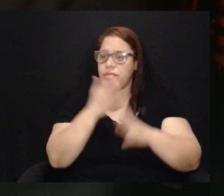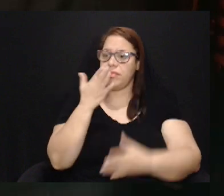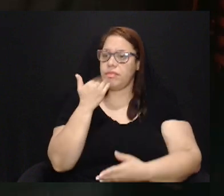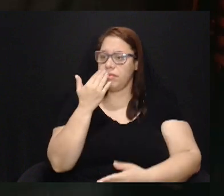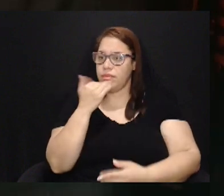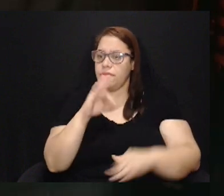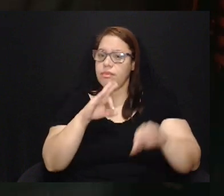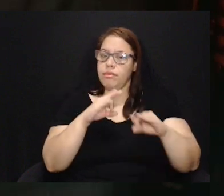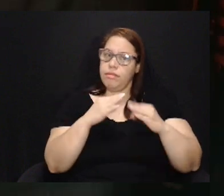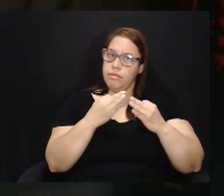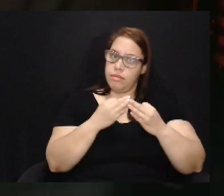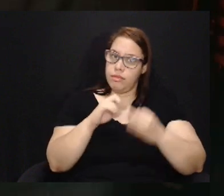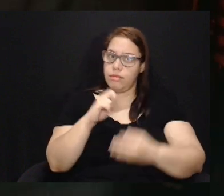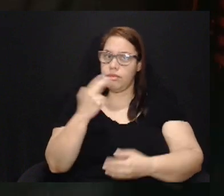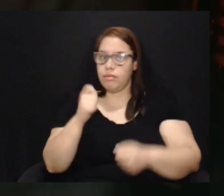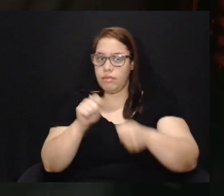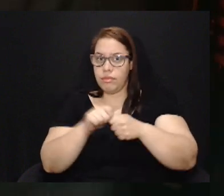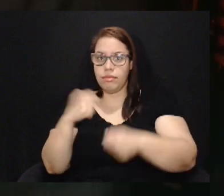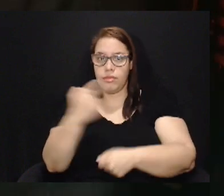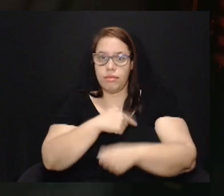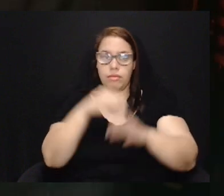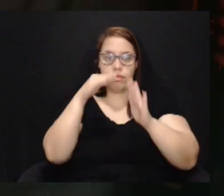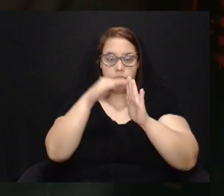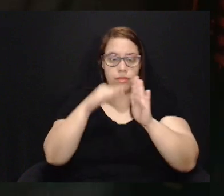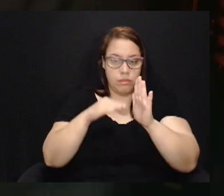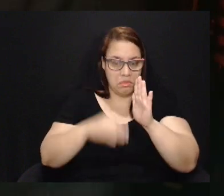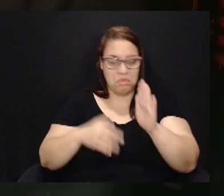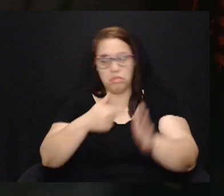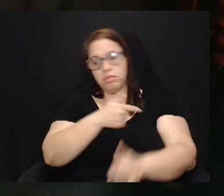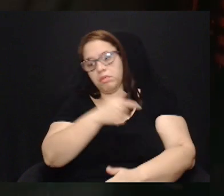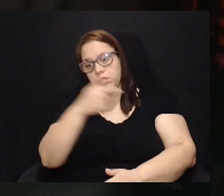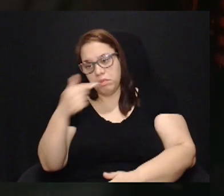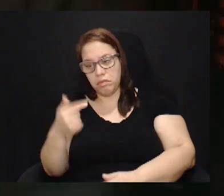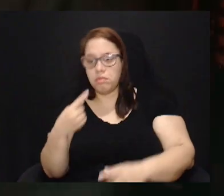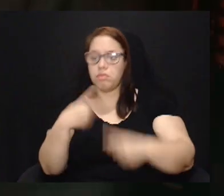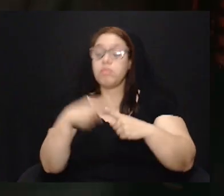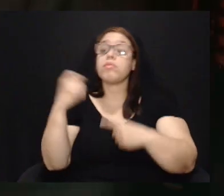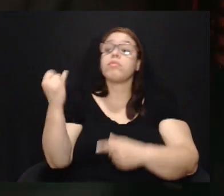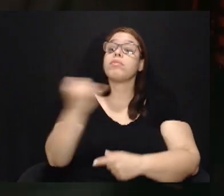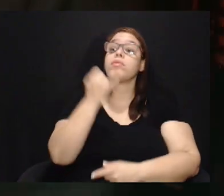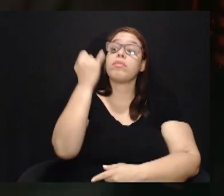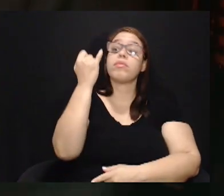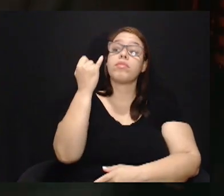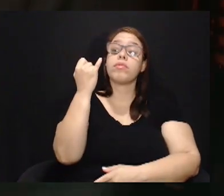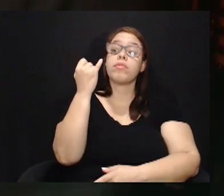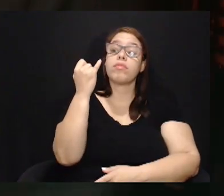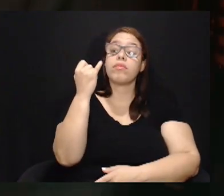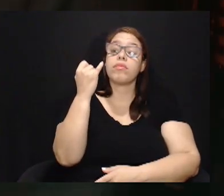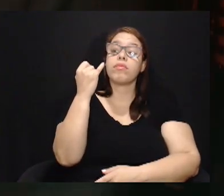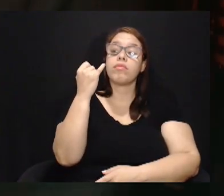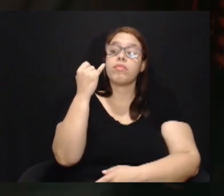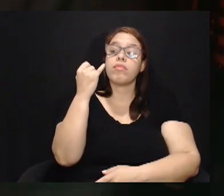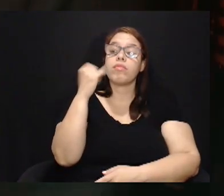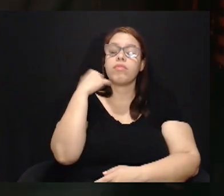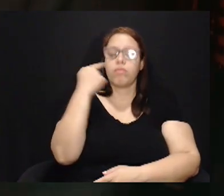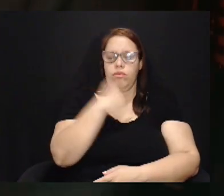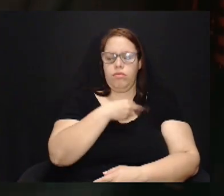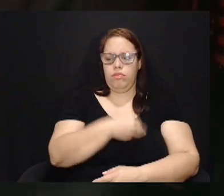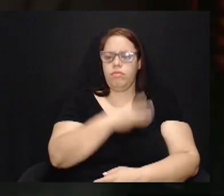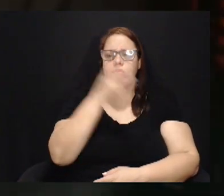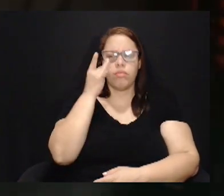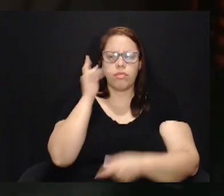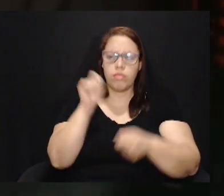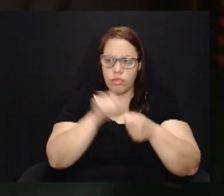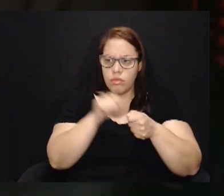ou fazendo as nossas marmitas da semana, porque é importante a gente colocar a nossa presença no que estamos fazendo. E a